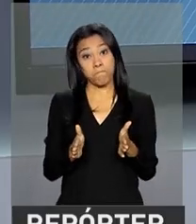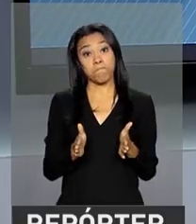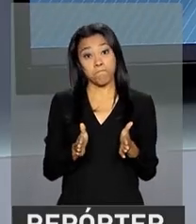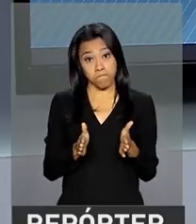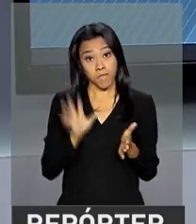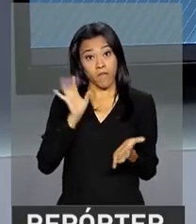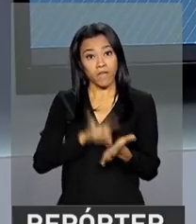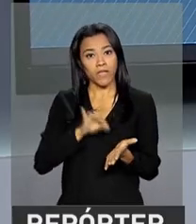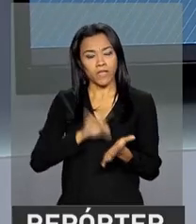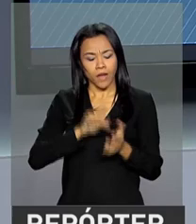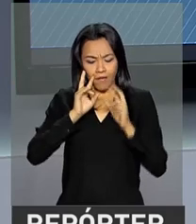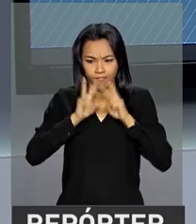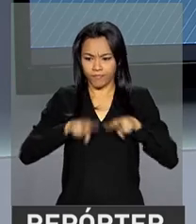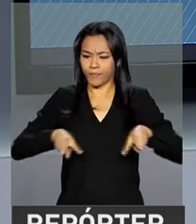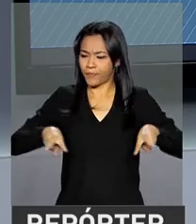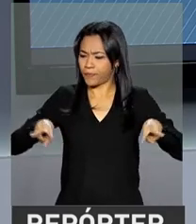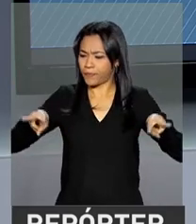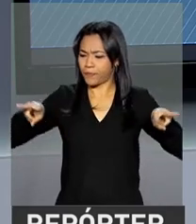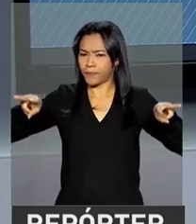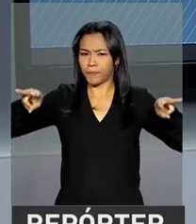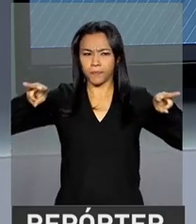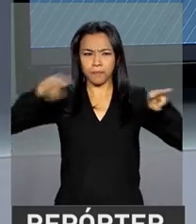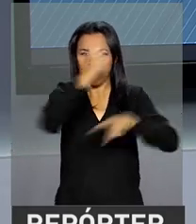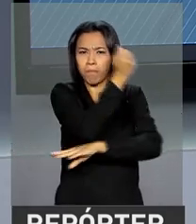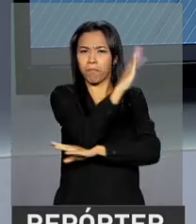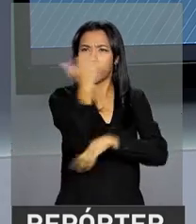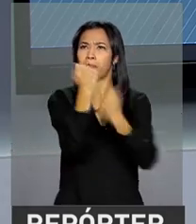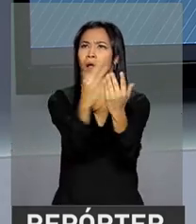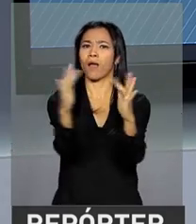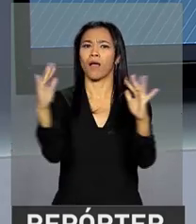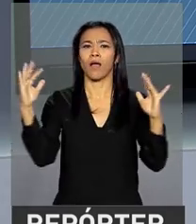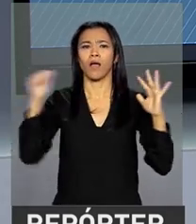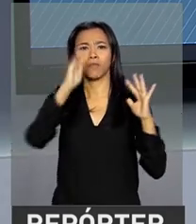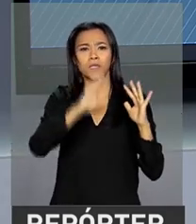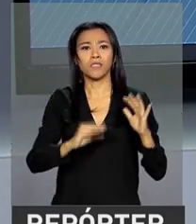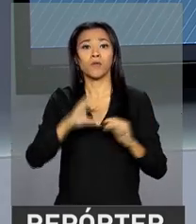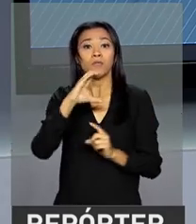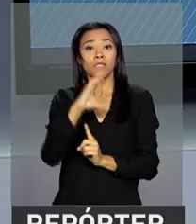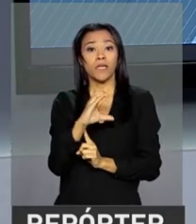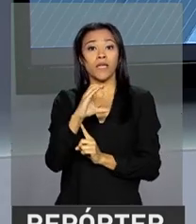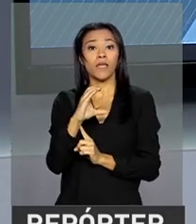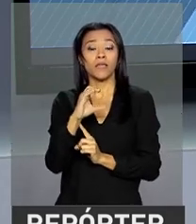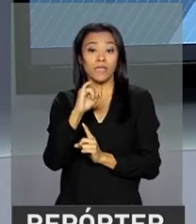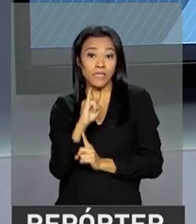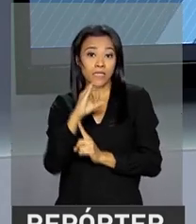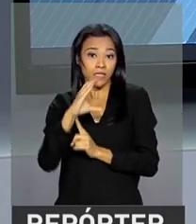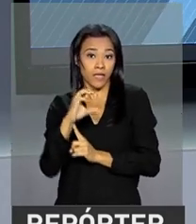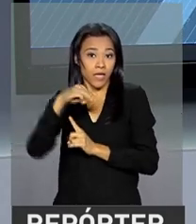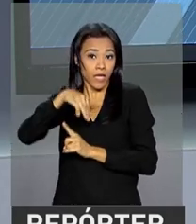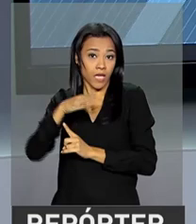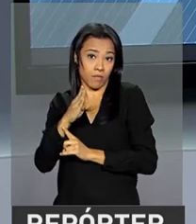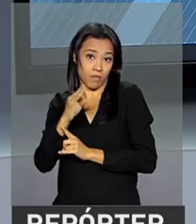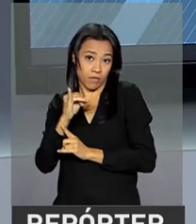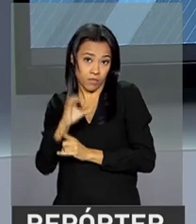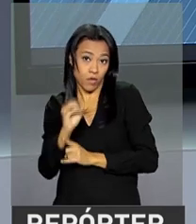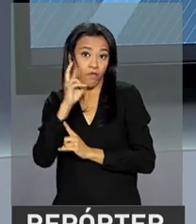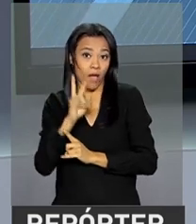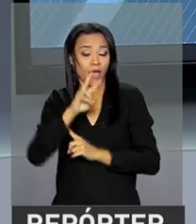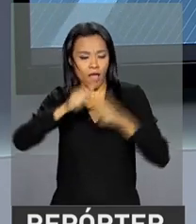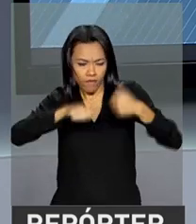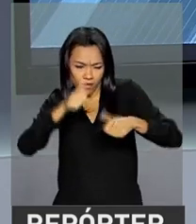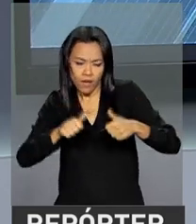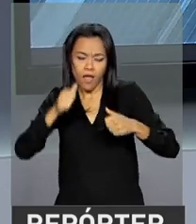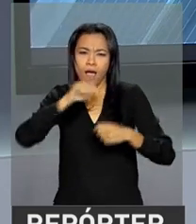da biodiversidade brasileira o programa monitora do ecm bill vai analisar a evolução de plantas e animais nas